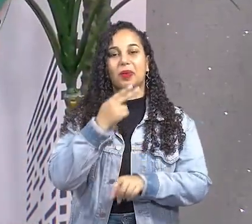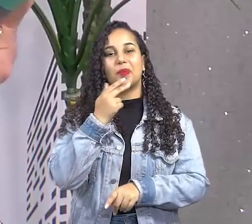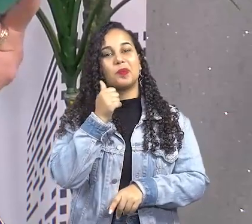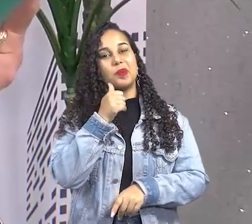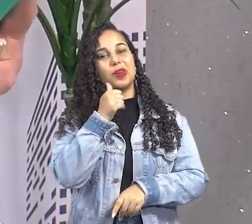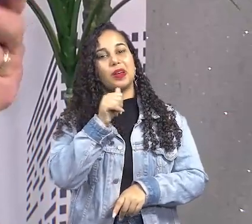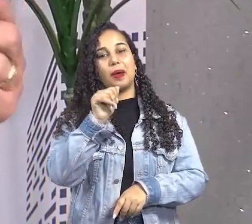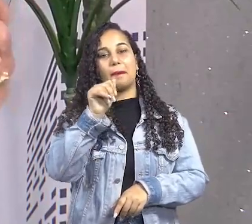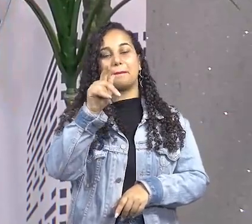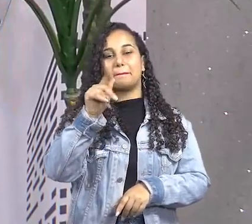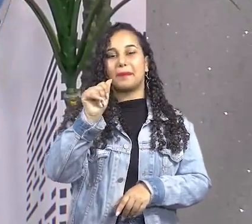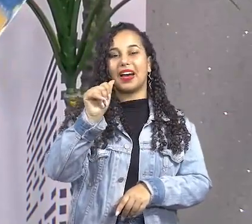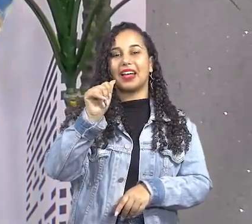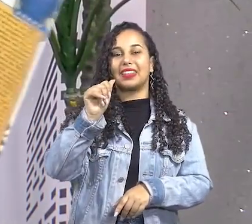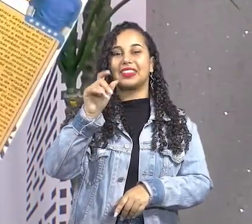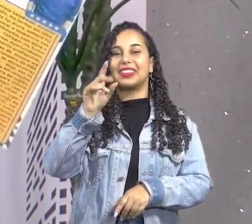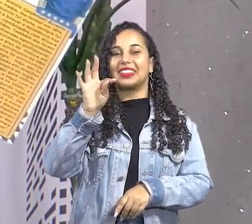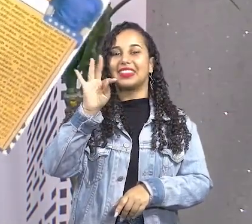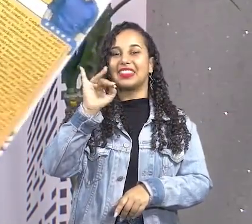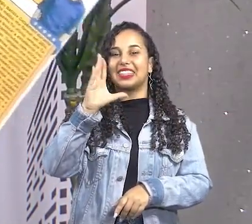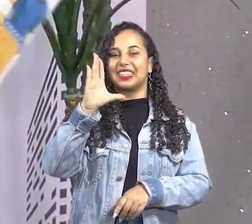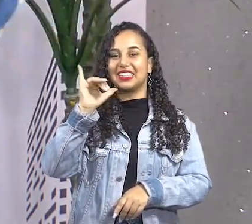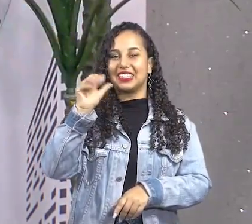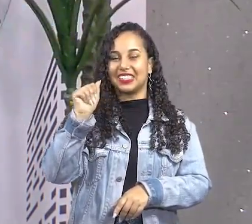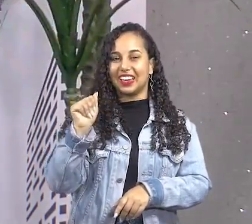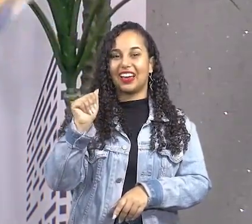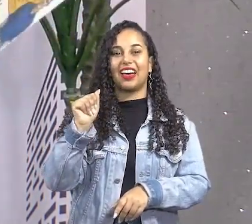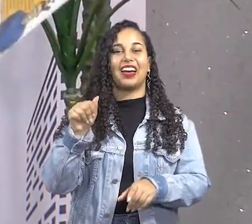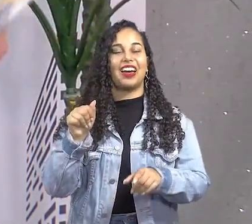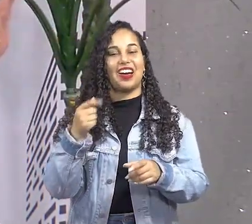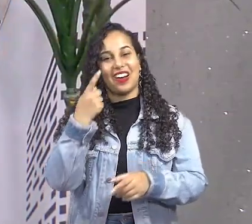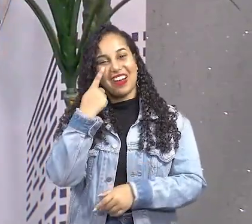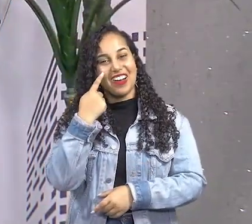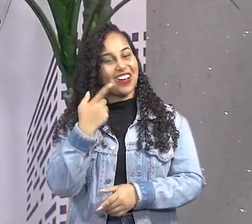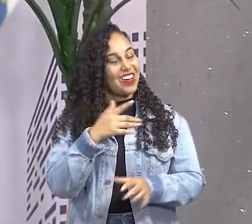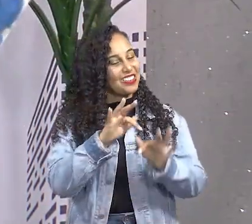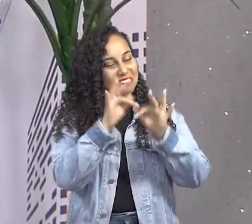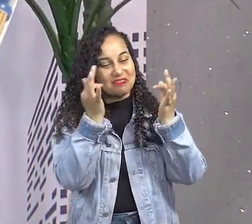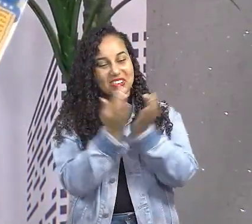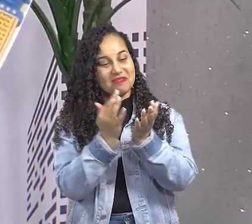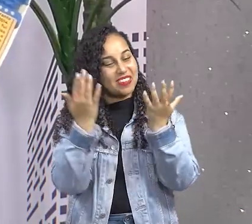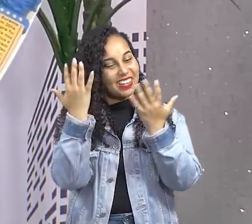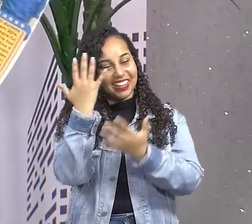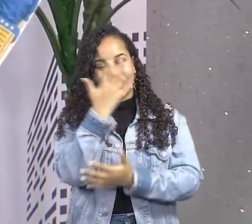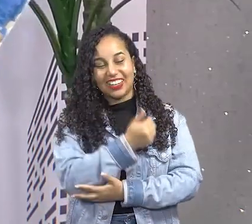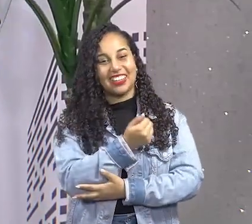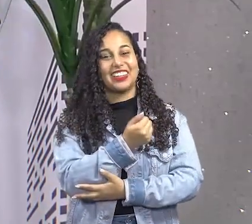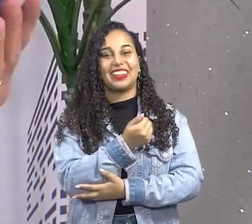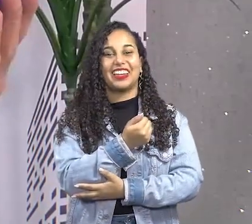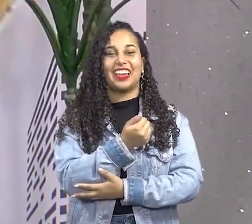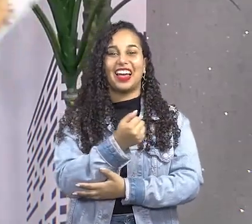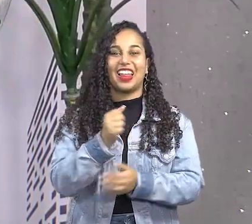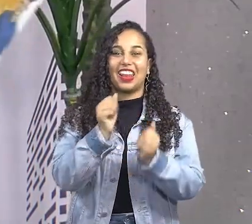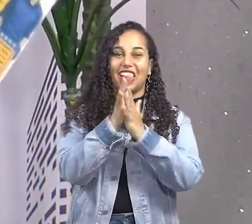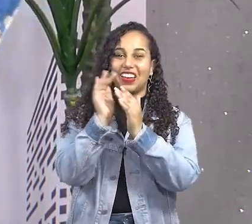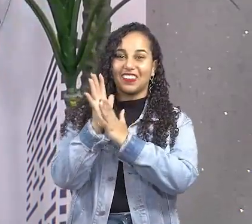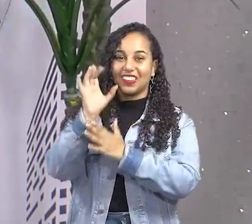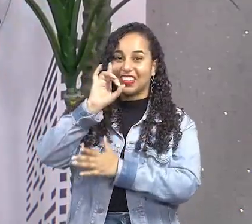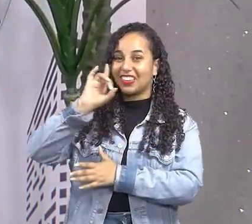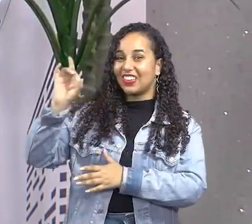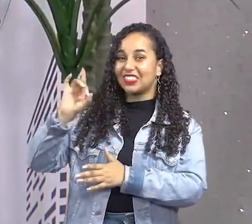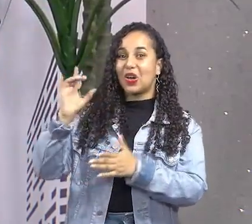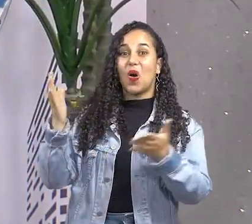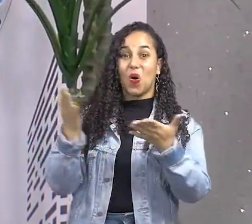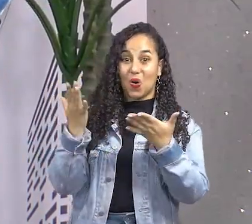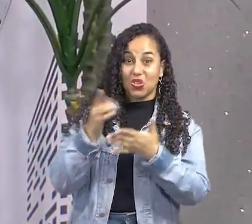a Patrícia. E o Florisvaldo, seu avô, a Marlene, que benção essa família. Louva a Deus, essa menina está